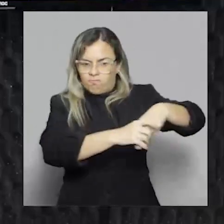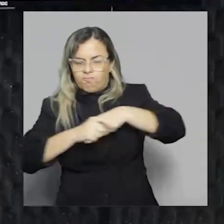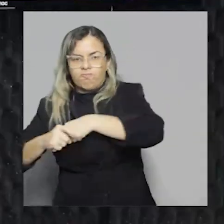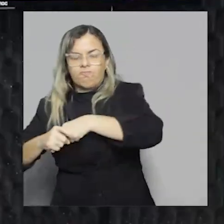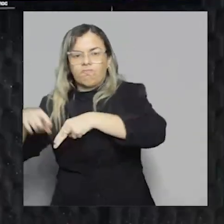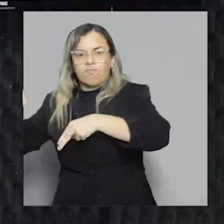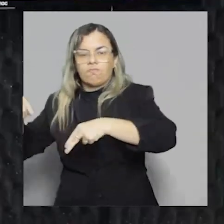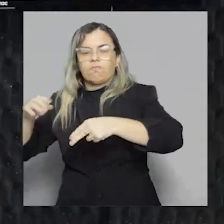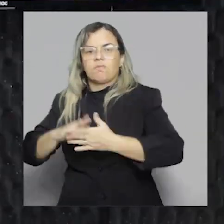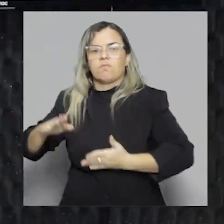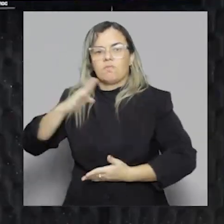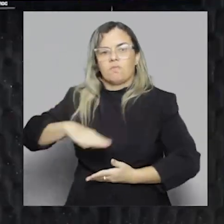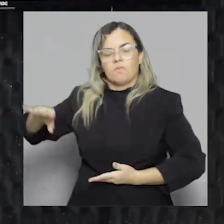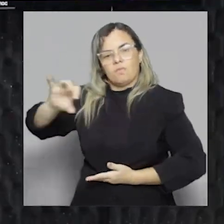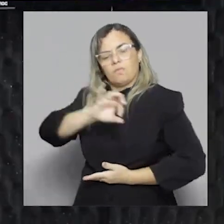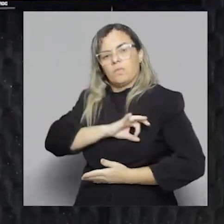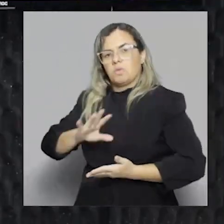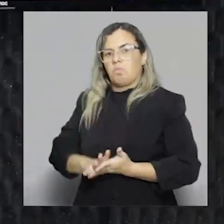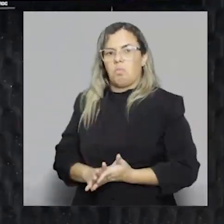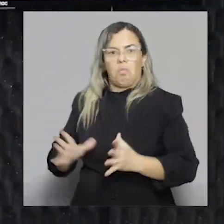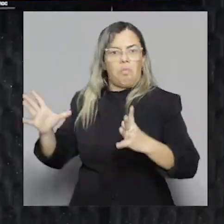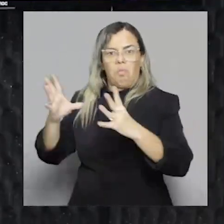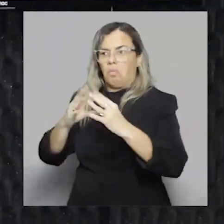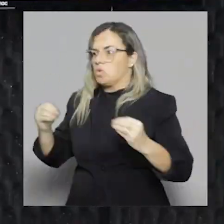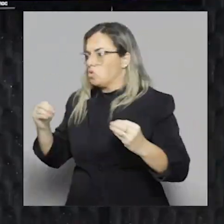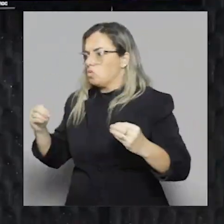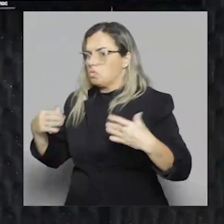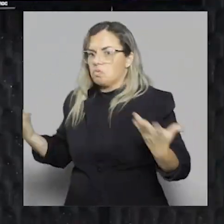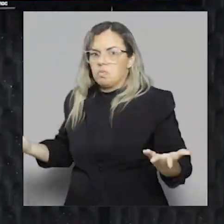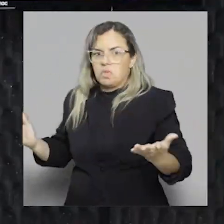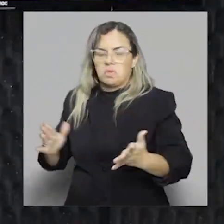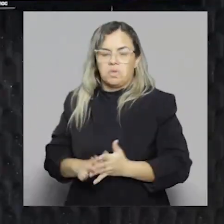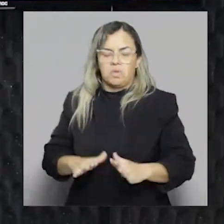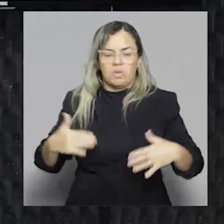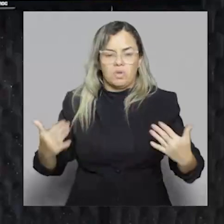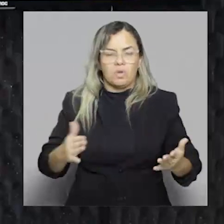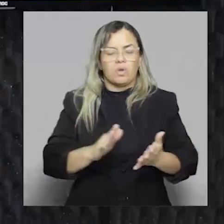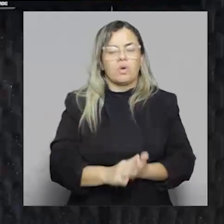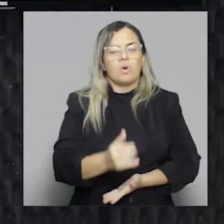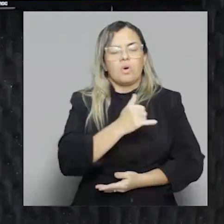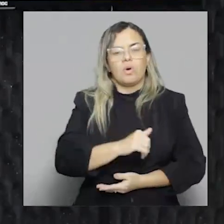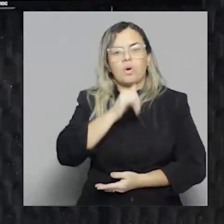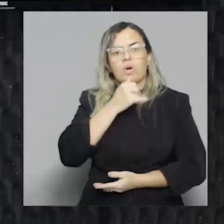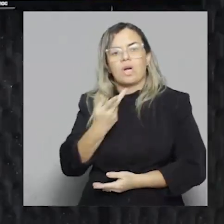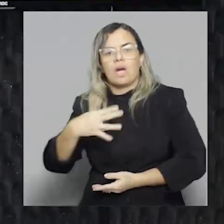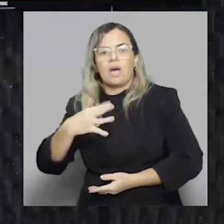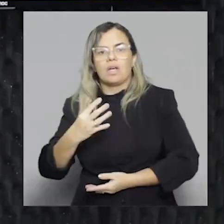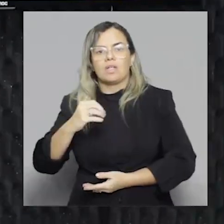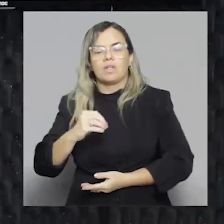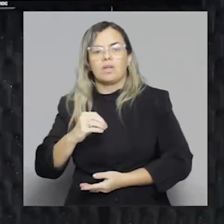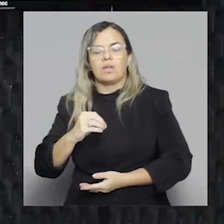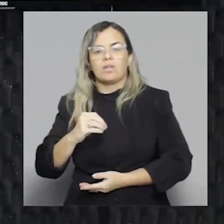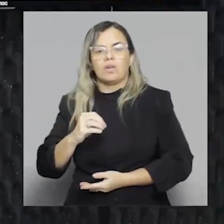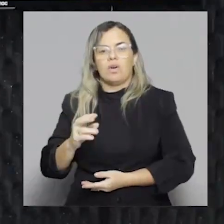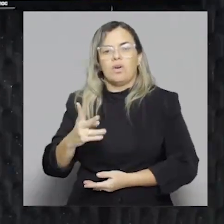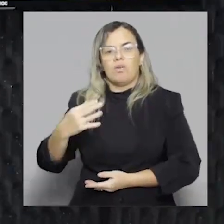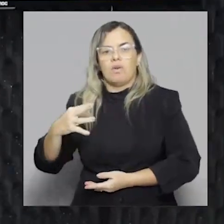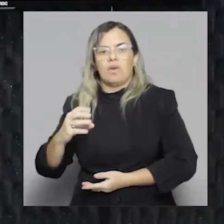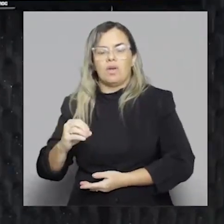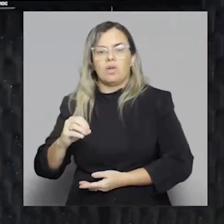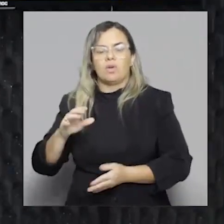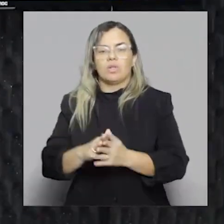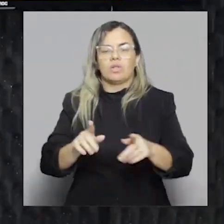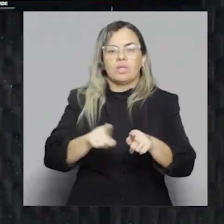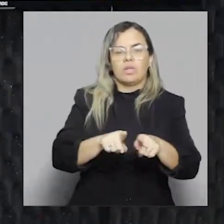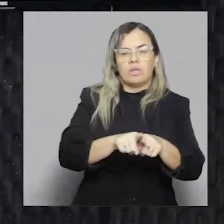e alguns deles sumiam literalmente. Há casos comprovados de artistas como Caetano Veloso, Gilberto Gil, tiveram que sair do país para não